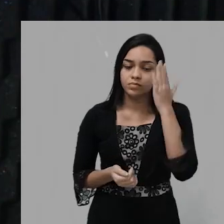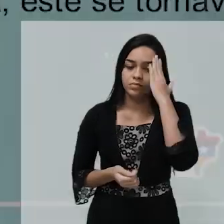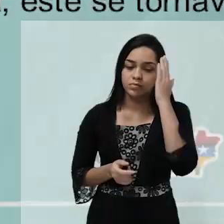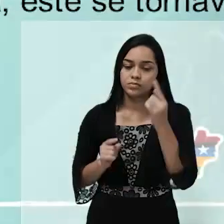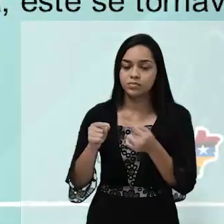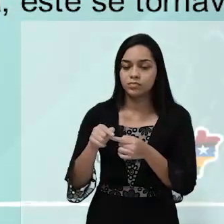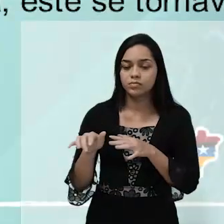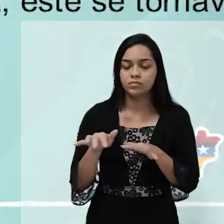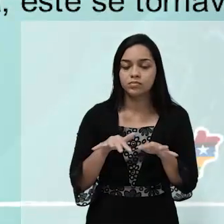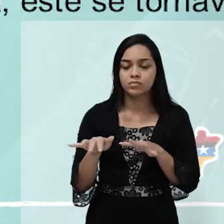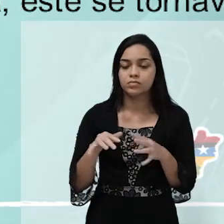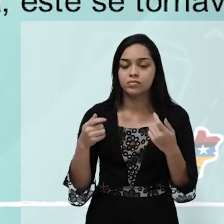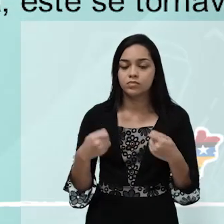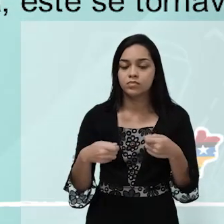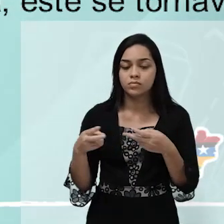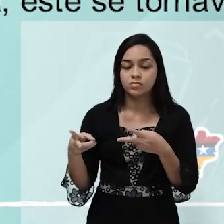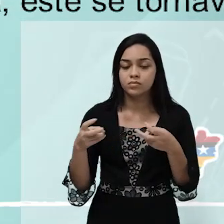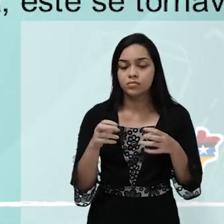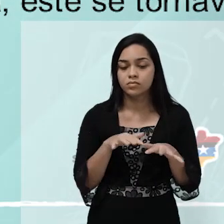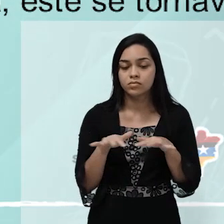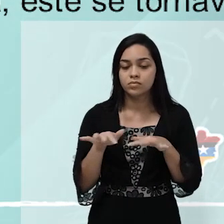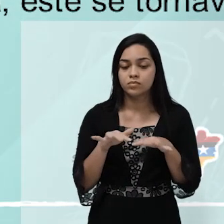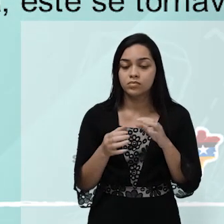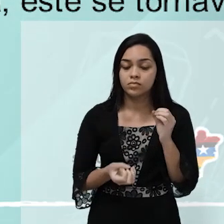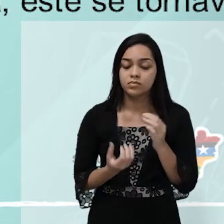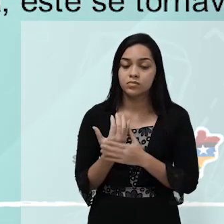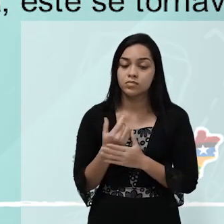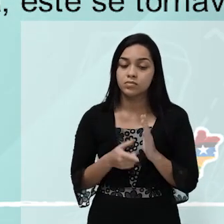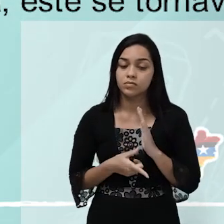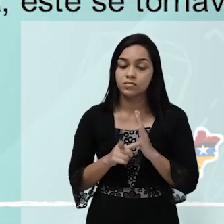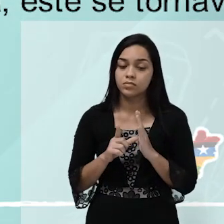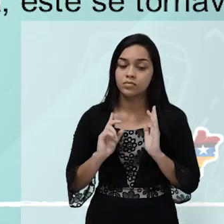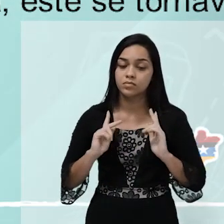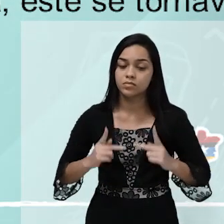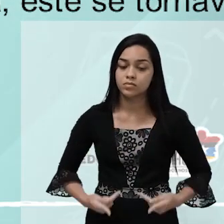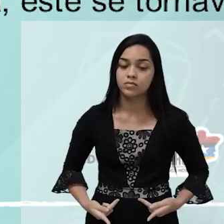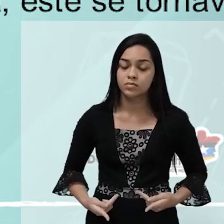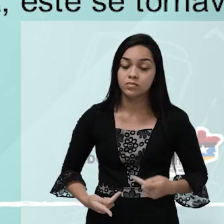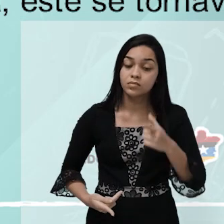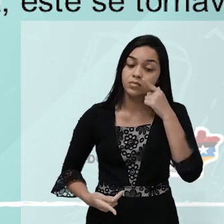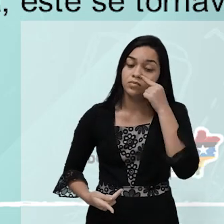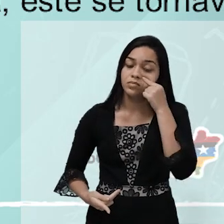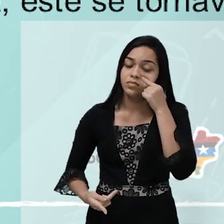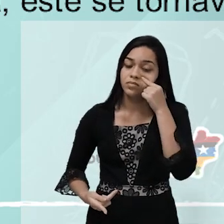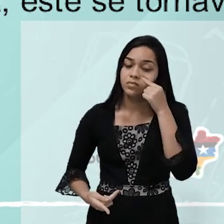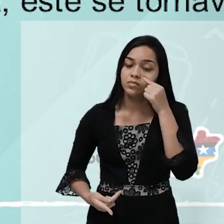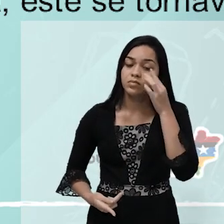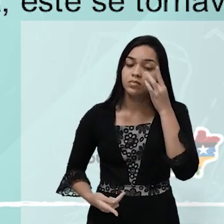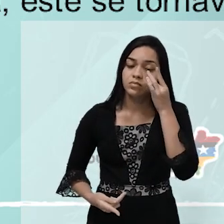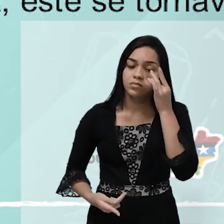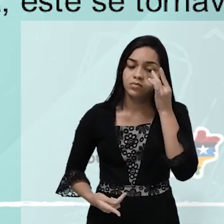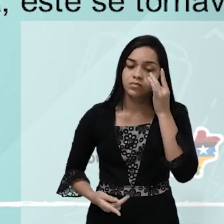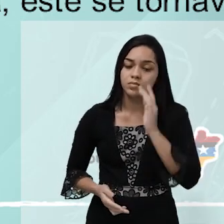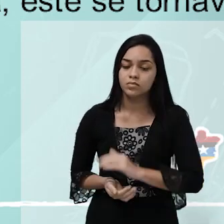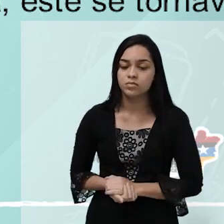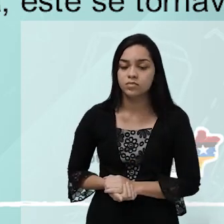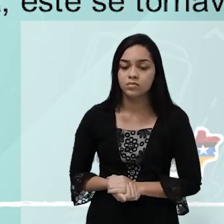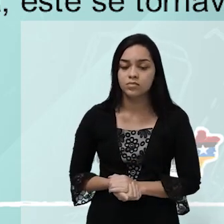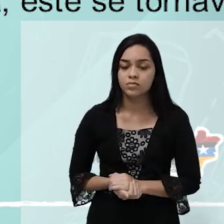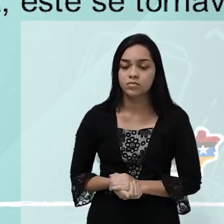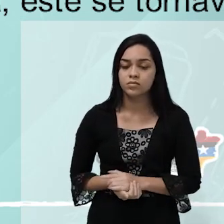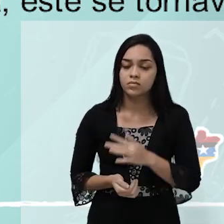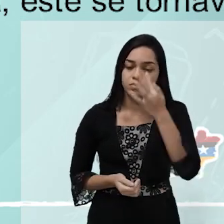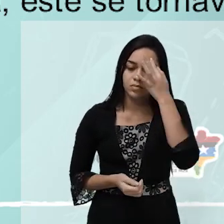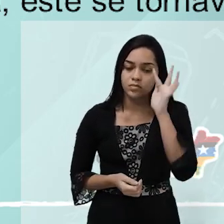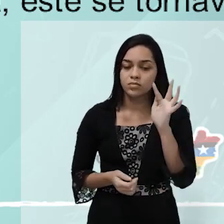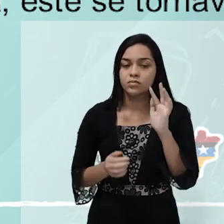Para compreender as intenções do movimento, é necessário observar um movimento que surgia antes, que é o humanismo.